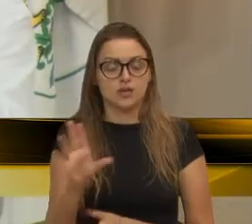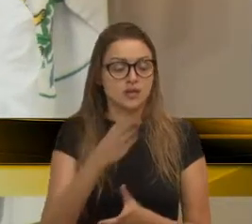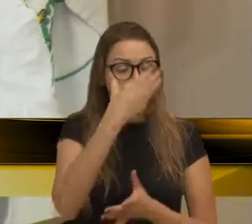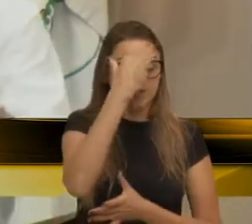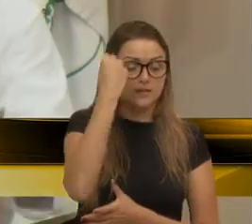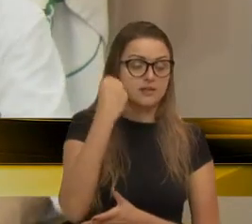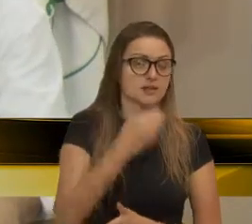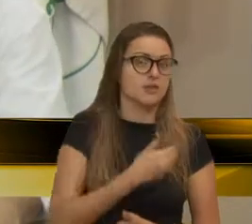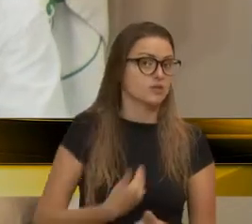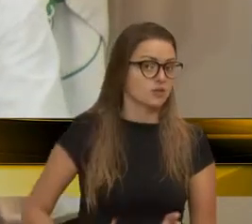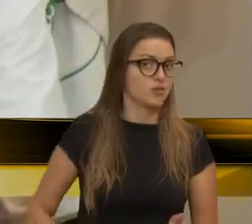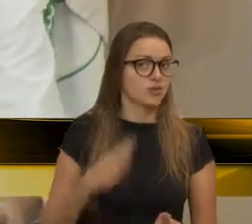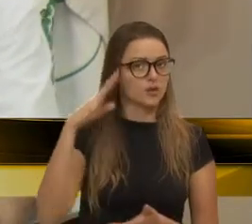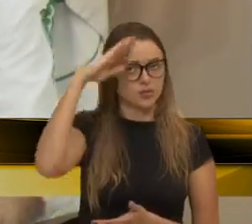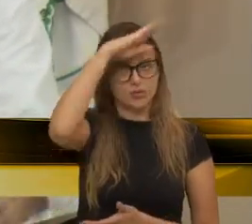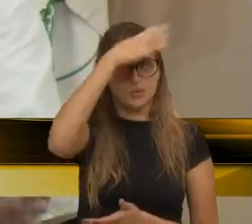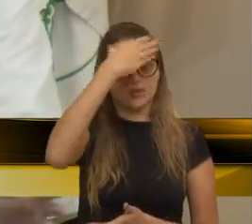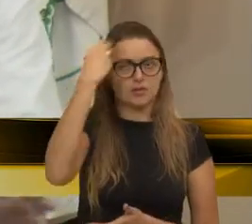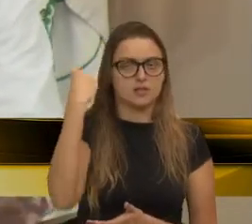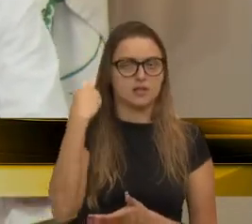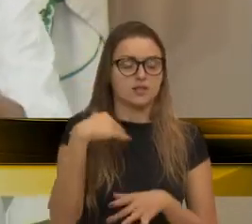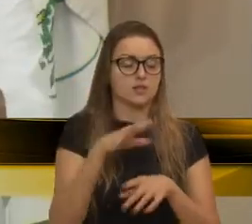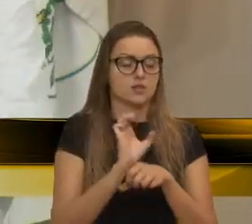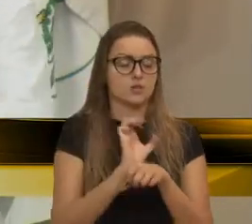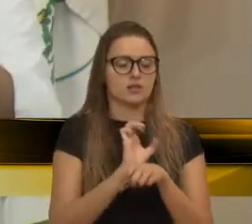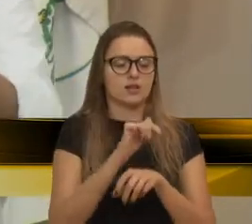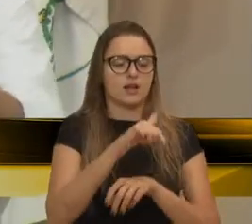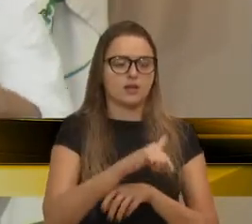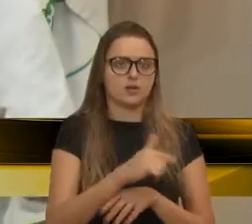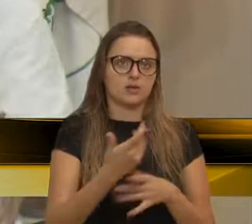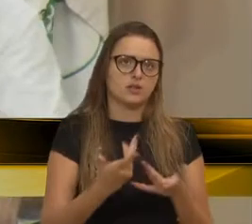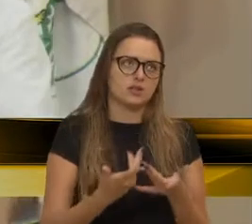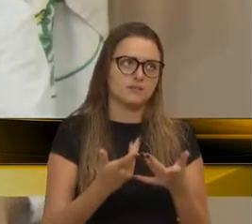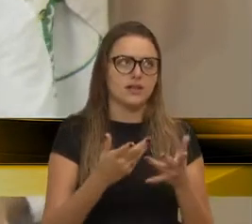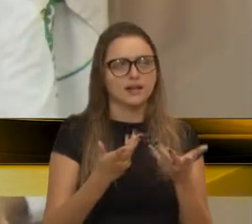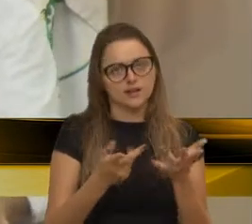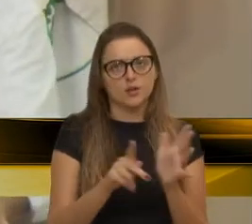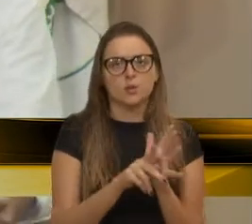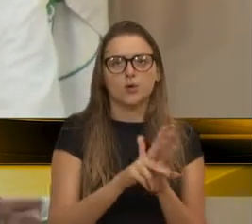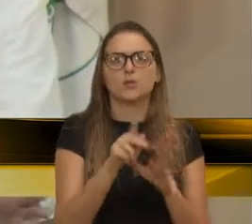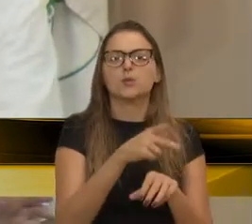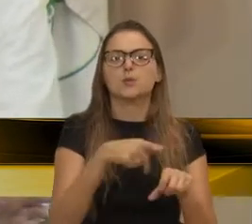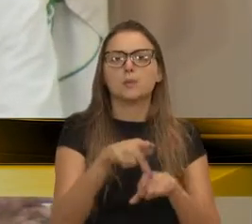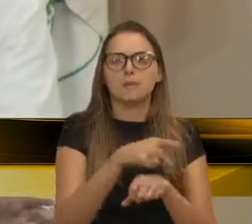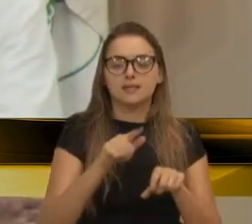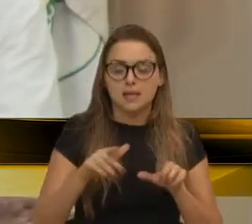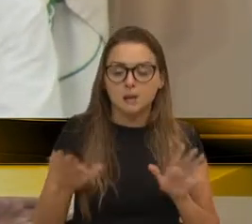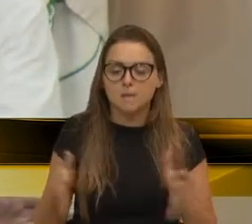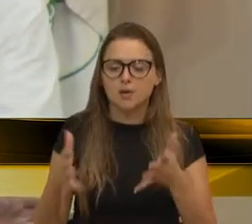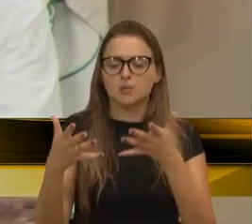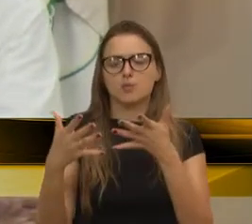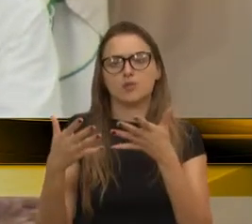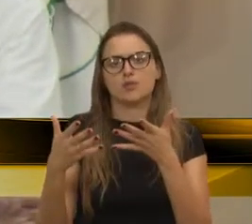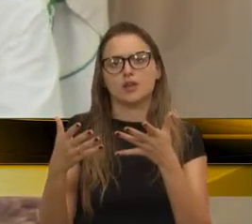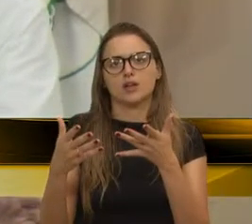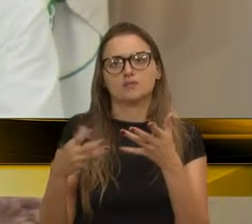o objetivo do Estado, do Brasil, enquanto Estado, figura estatal, é promover o bem comum.